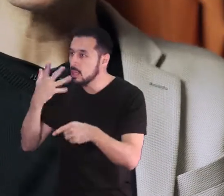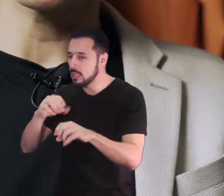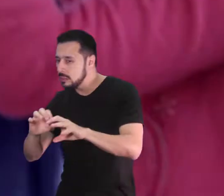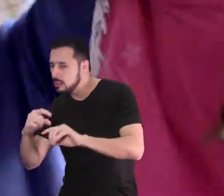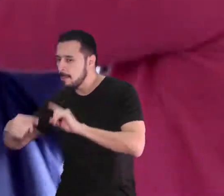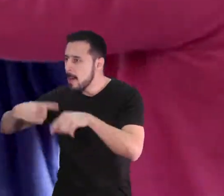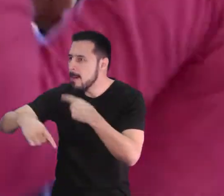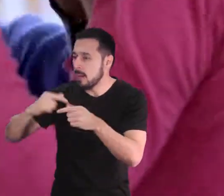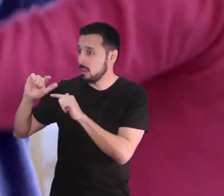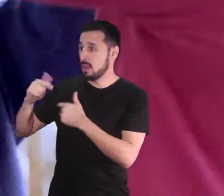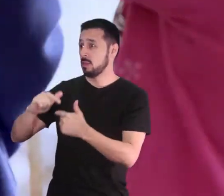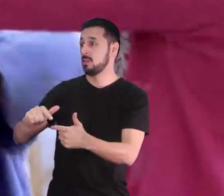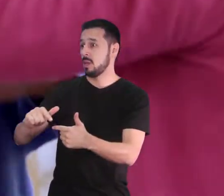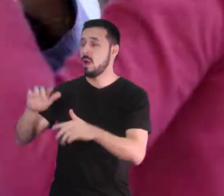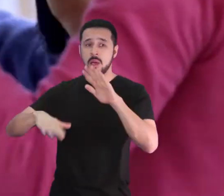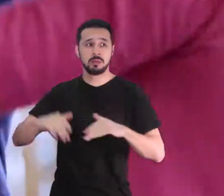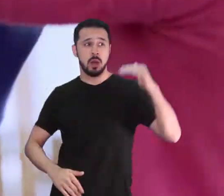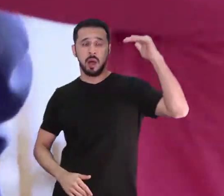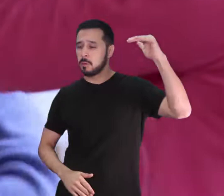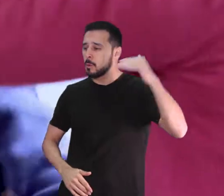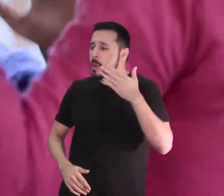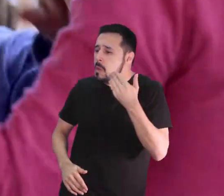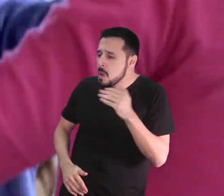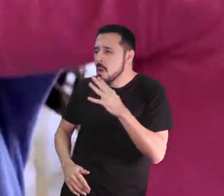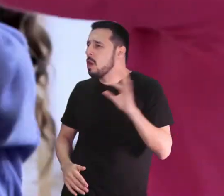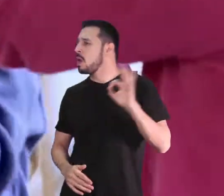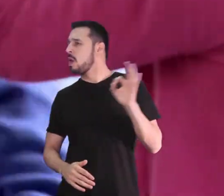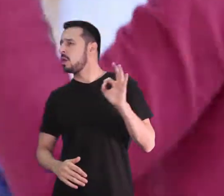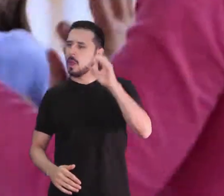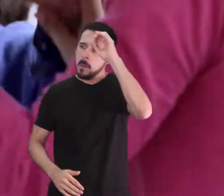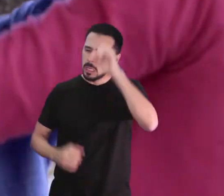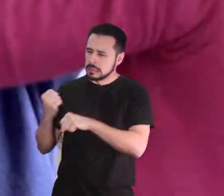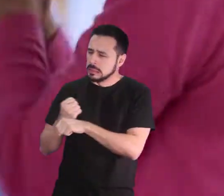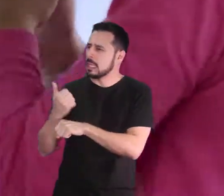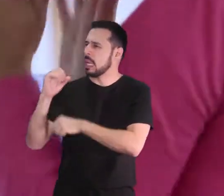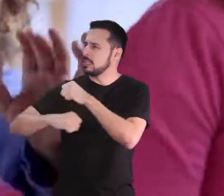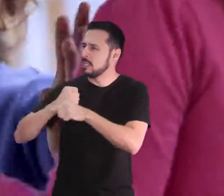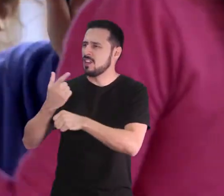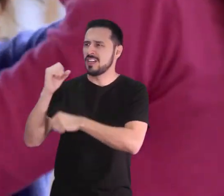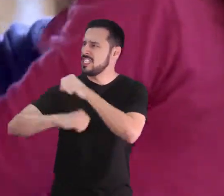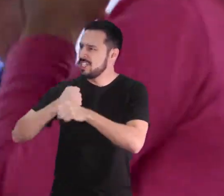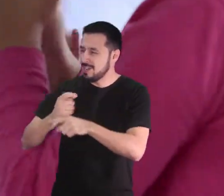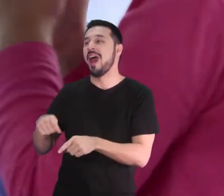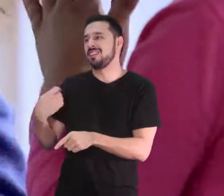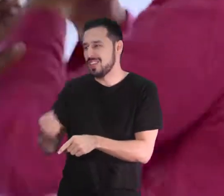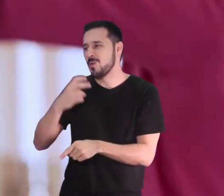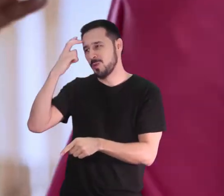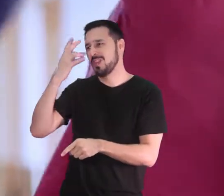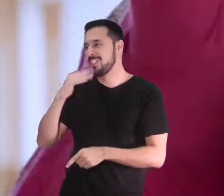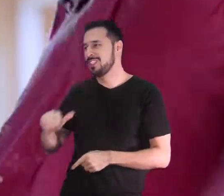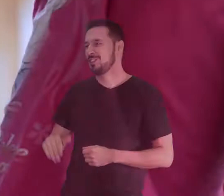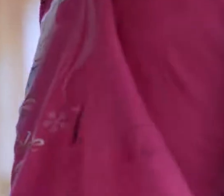práticas que gera a tradição. E algumas brincadeiras, alguns jogos são repassados de boca em boca, de criança para criança, sem o adulto saber, e atravessam décadas. Vira